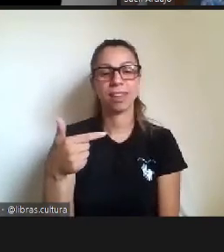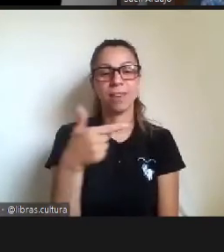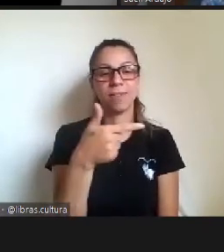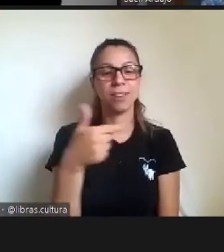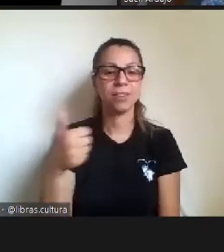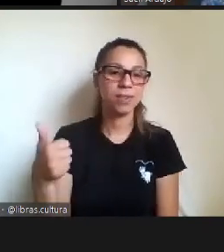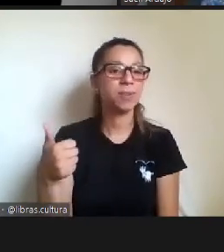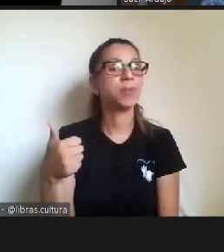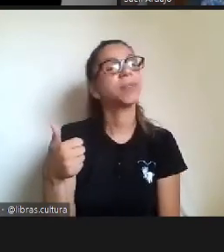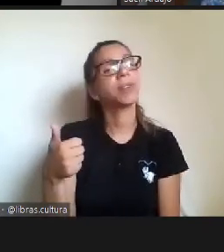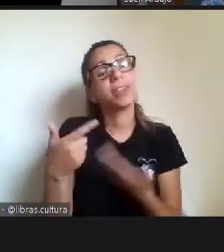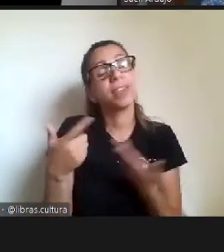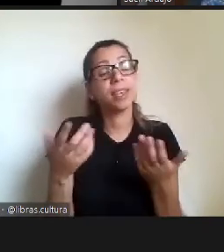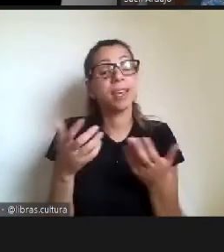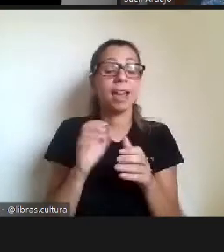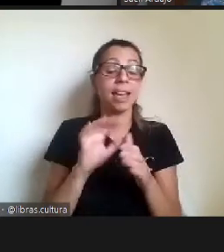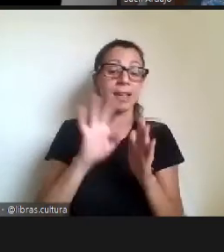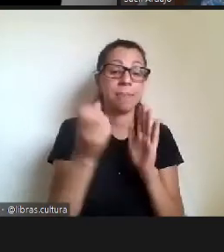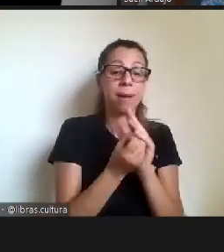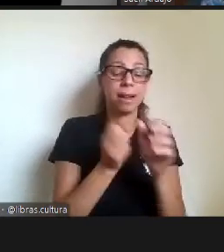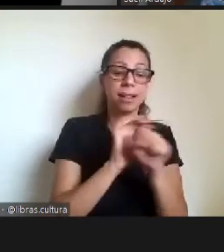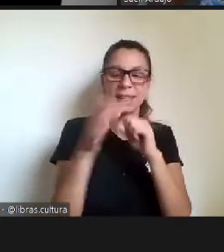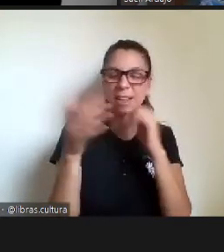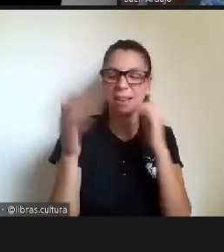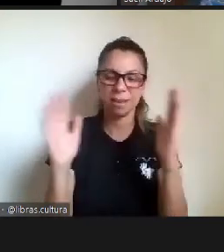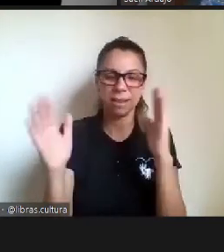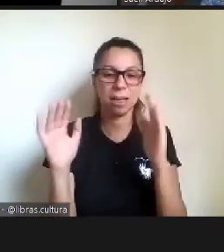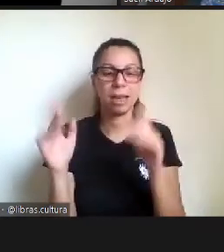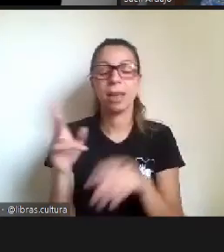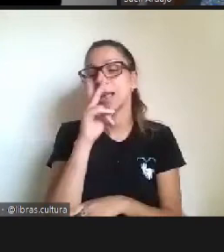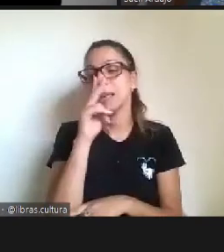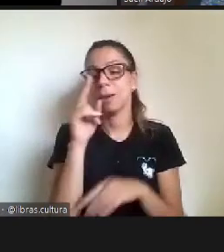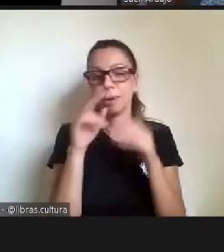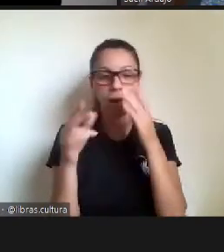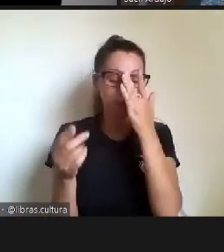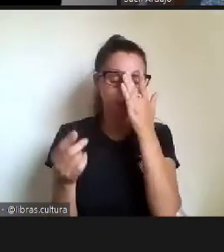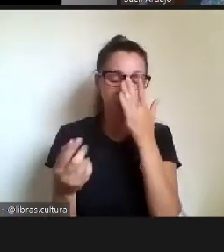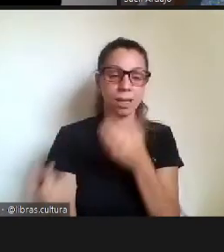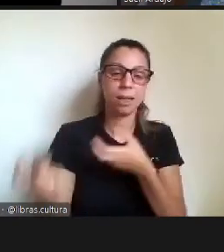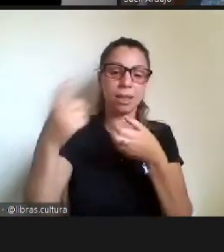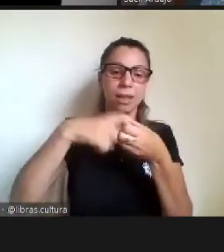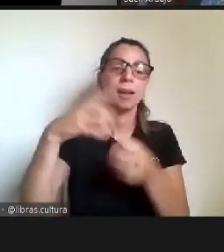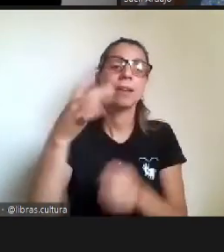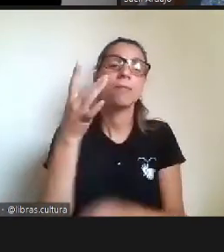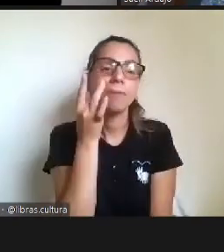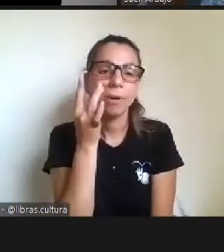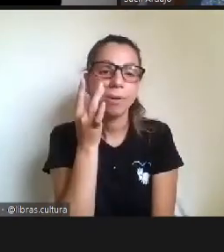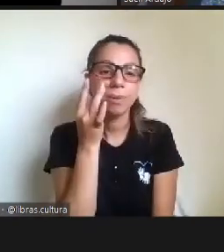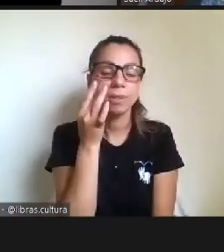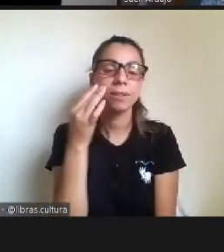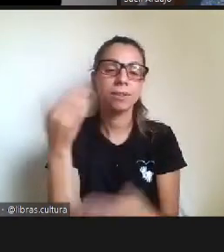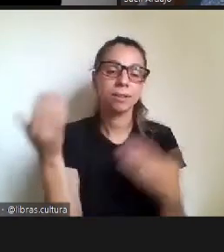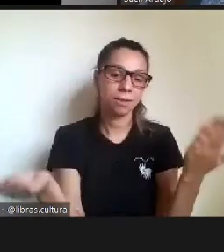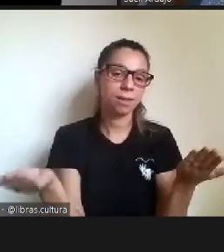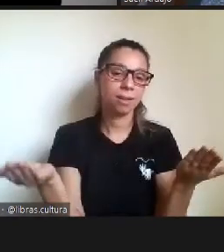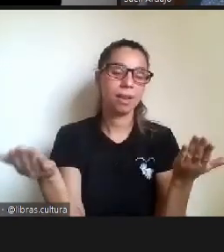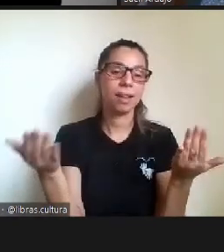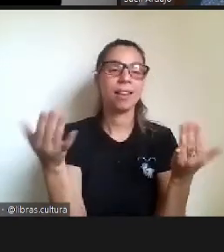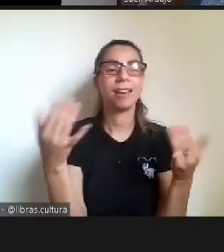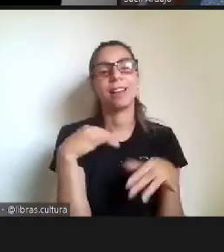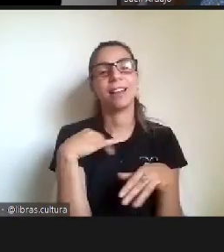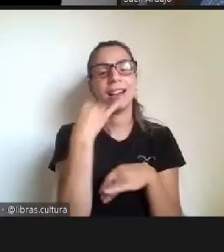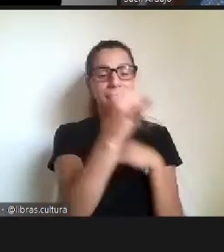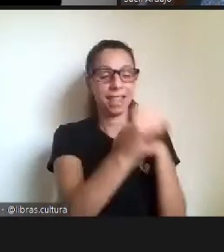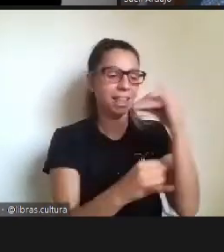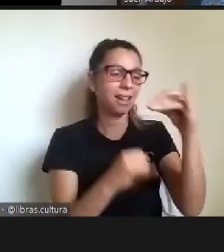vai causar isso. Porque eu não sei, eu acho que mesmo que o presencial volte, a internet já nos